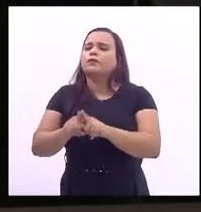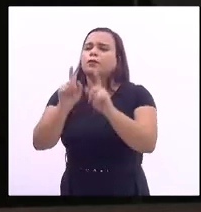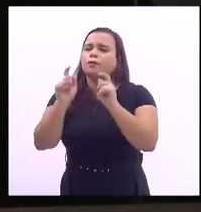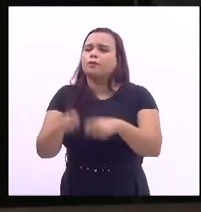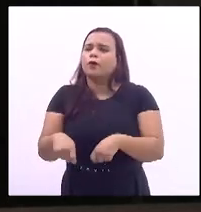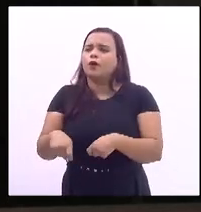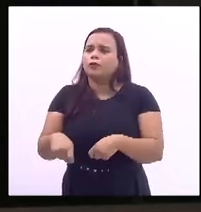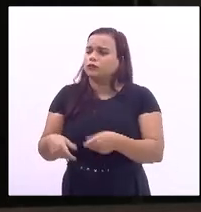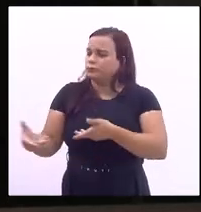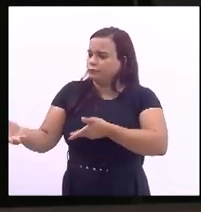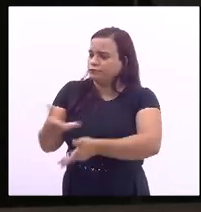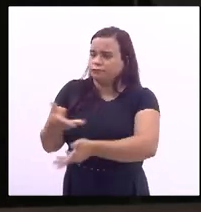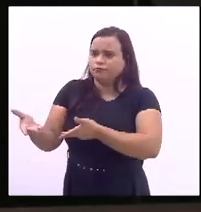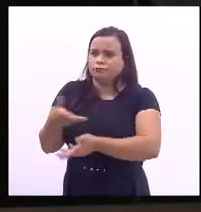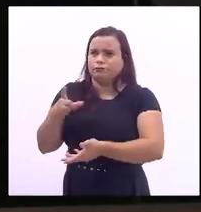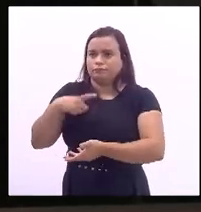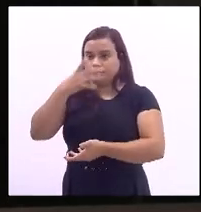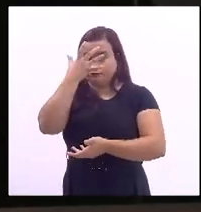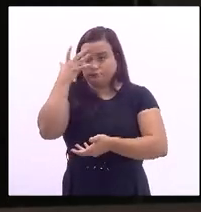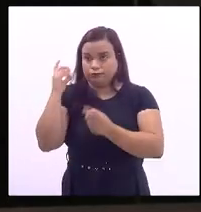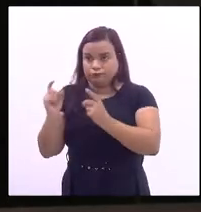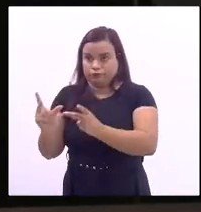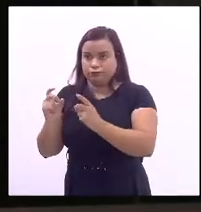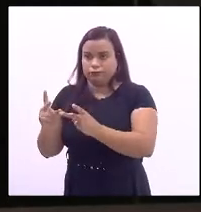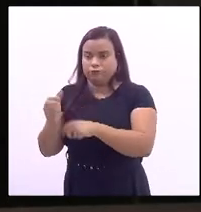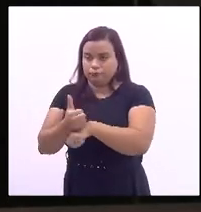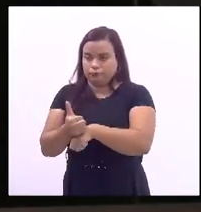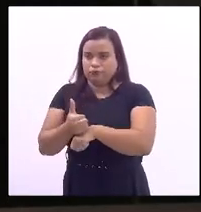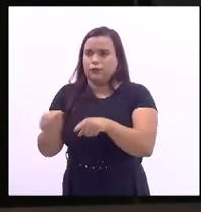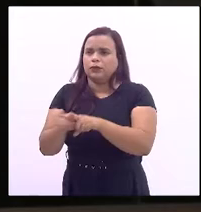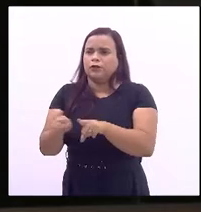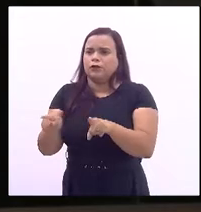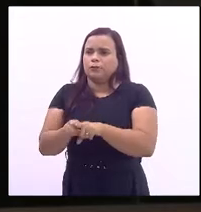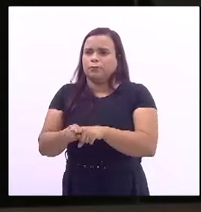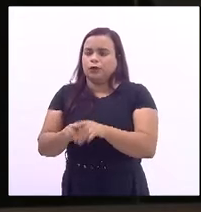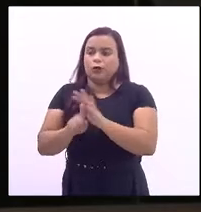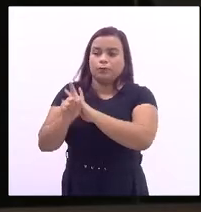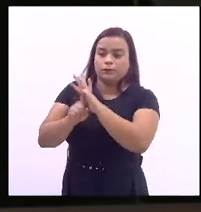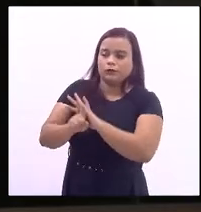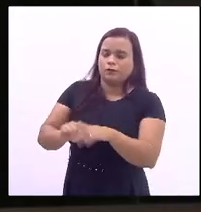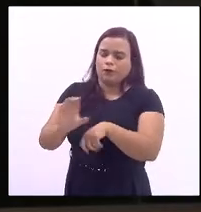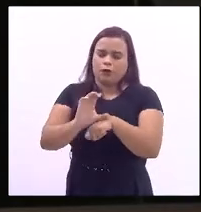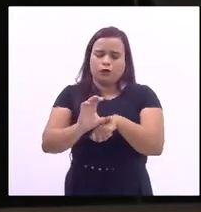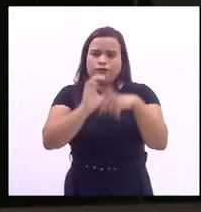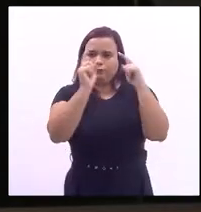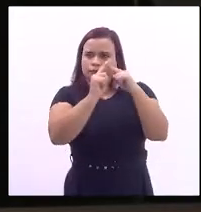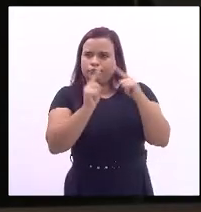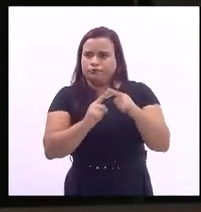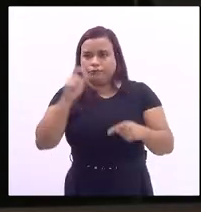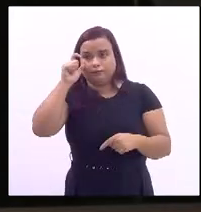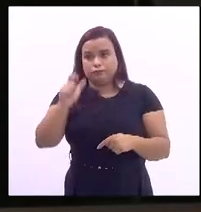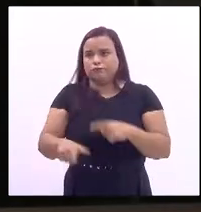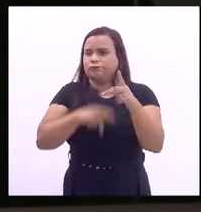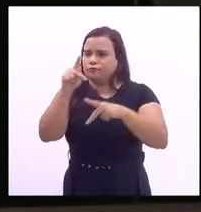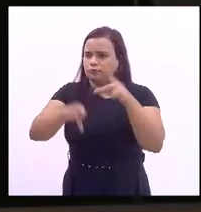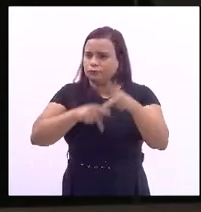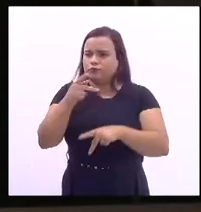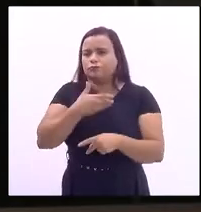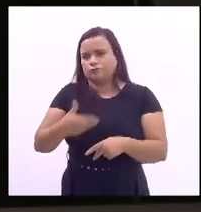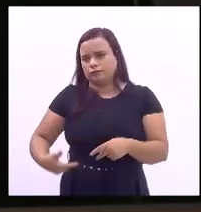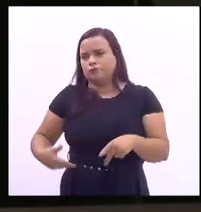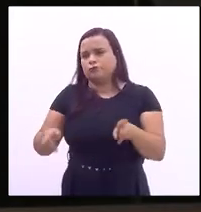intermediada por corretores mais observada aí os ditames constitucionais né do interesse público